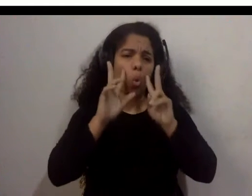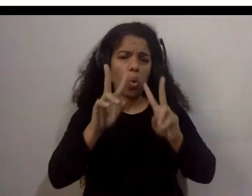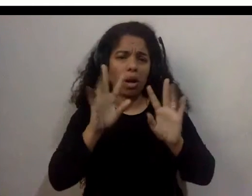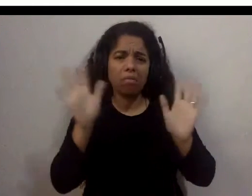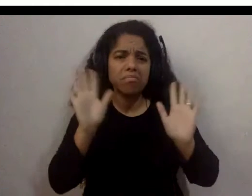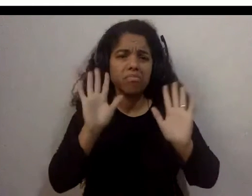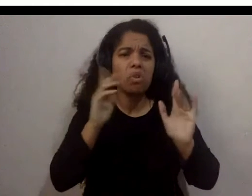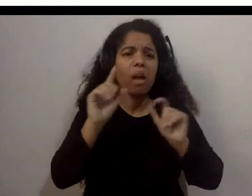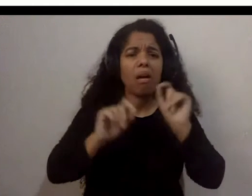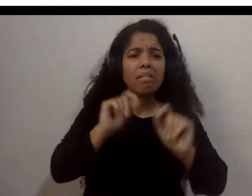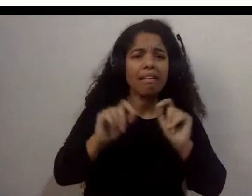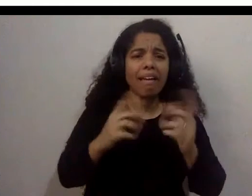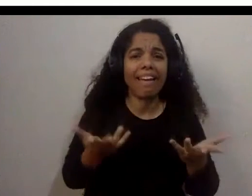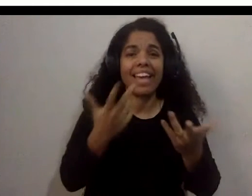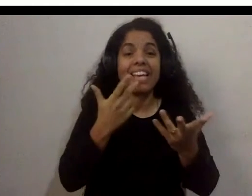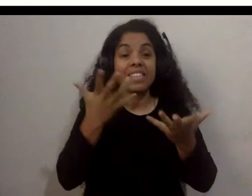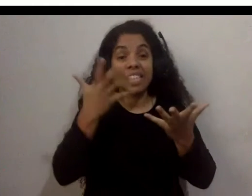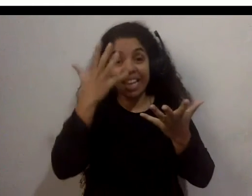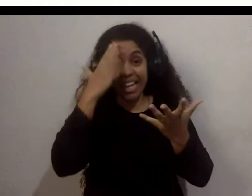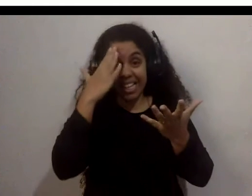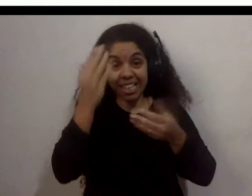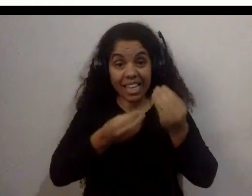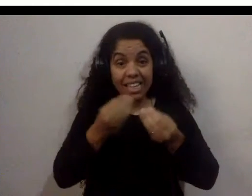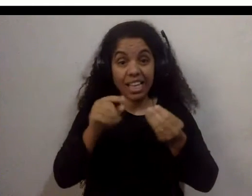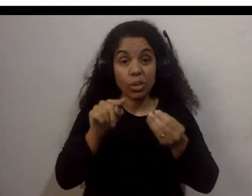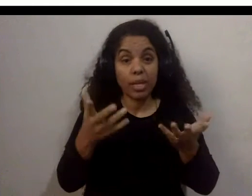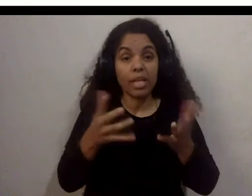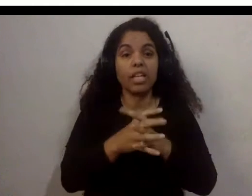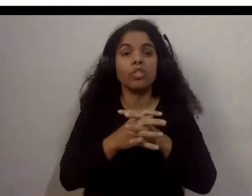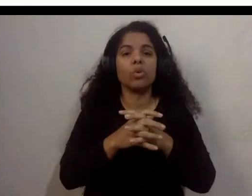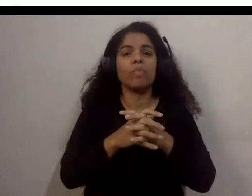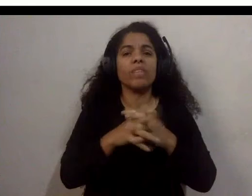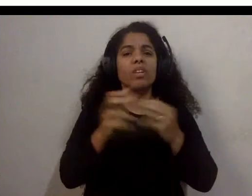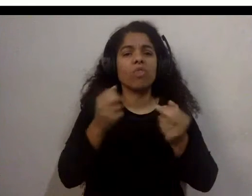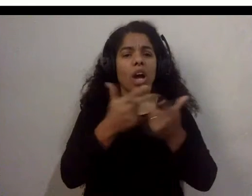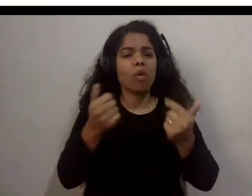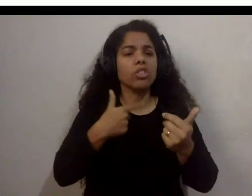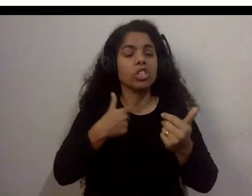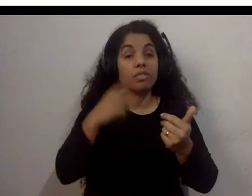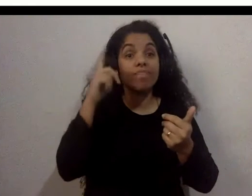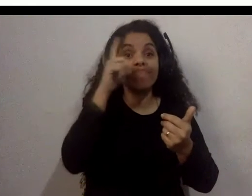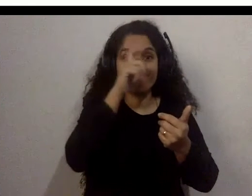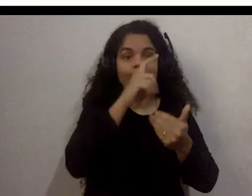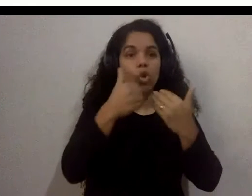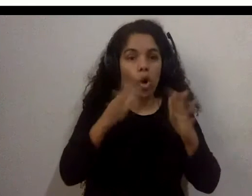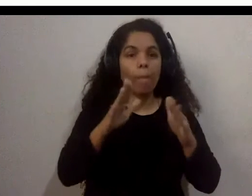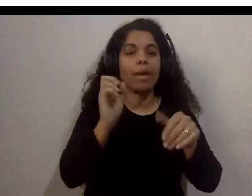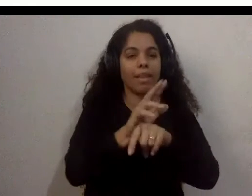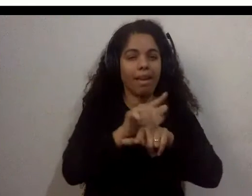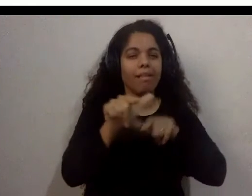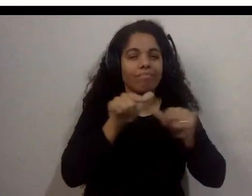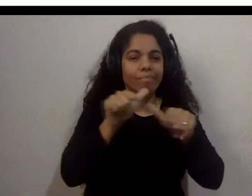você está querendo entender sobre isso e foi algo que eu tive dificuldade quando eu comecei a trabalhar